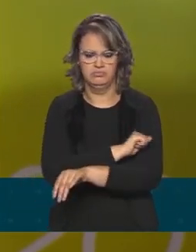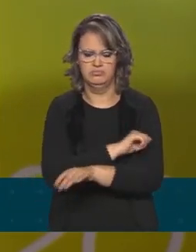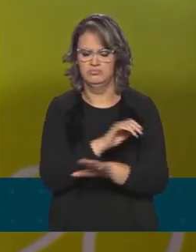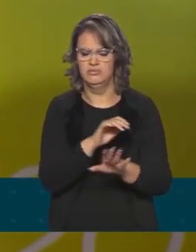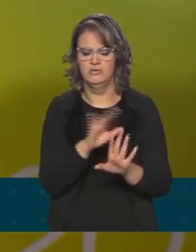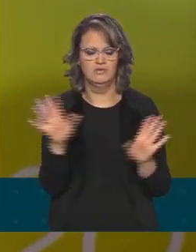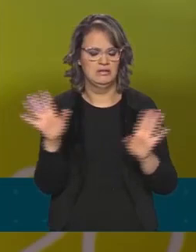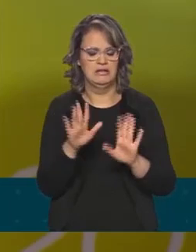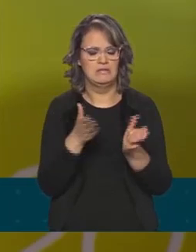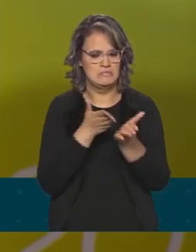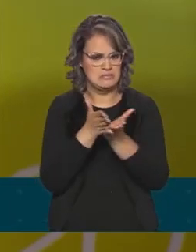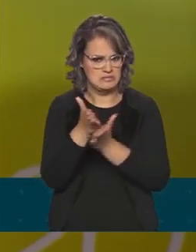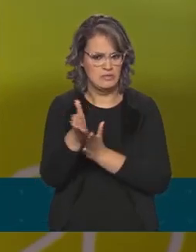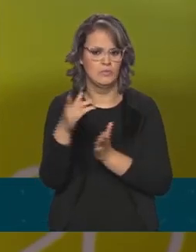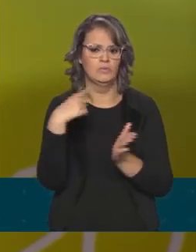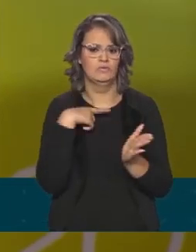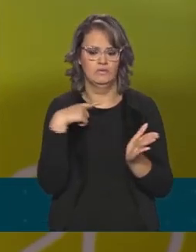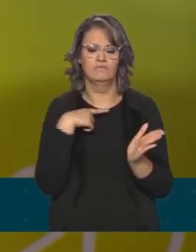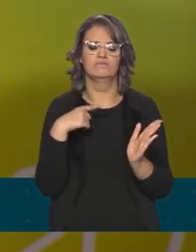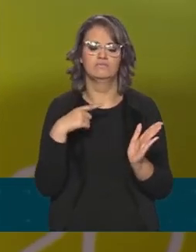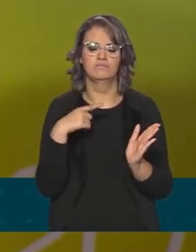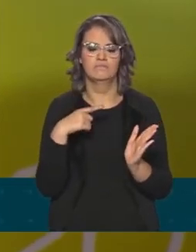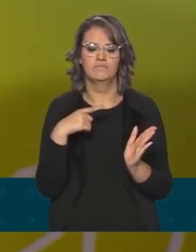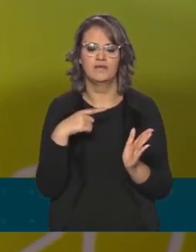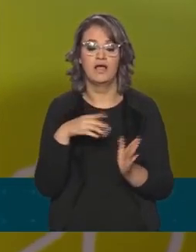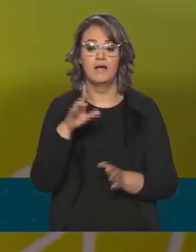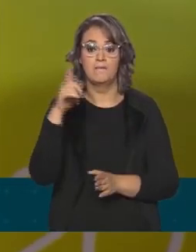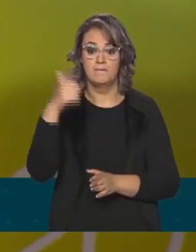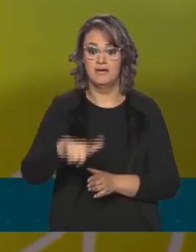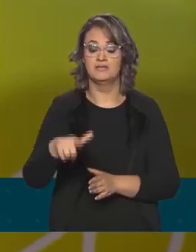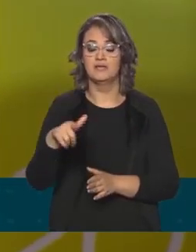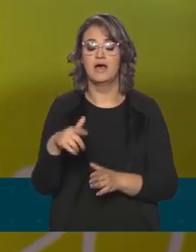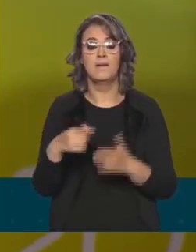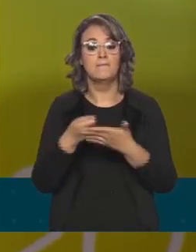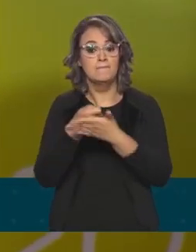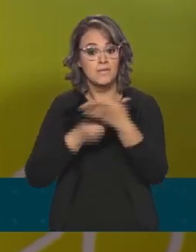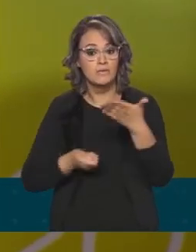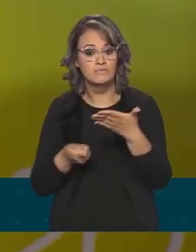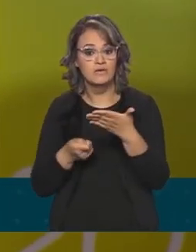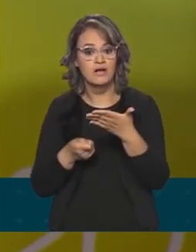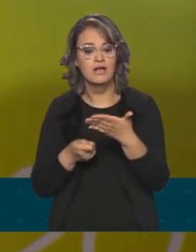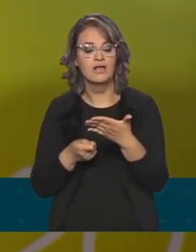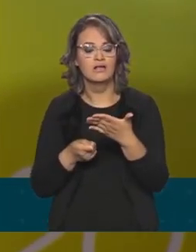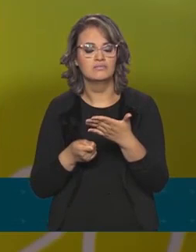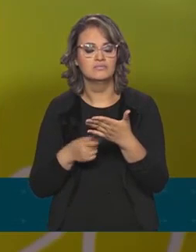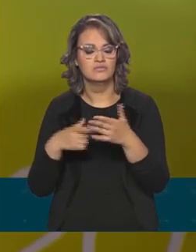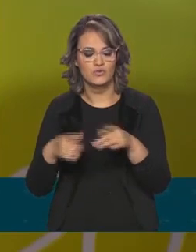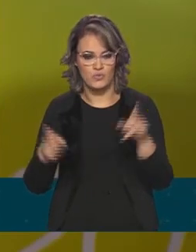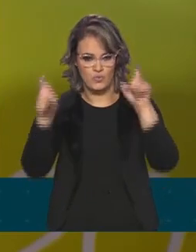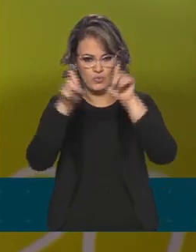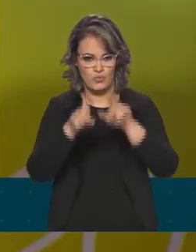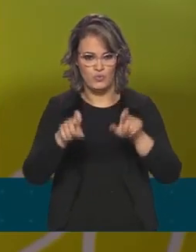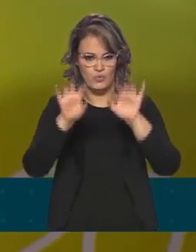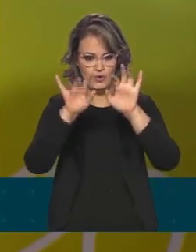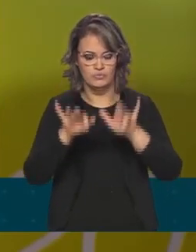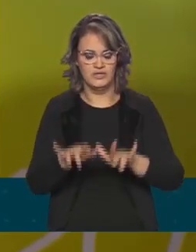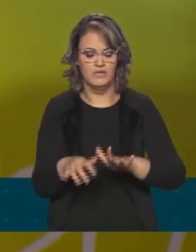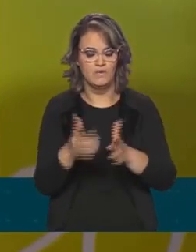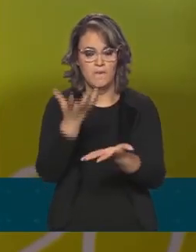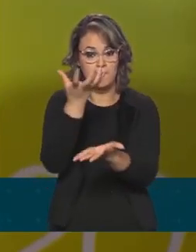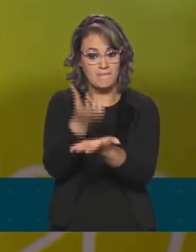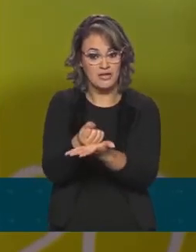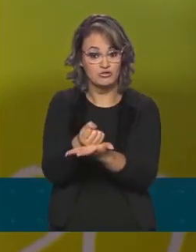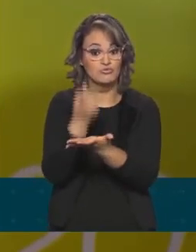lisura do certame. Importante ressaltar que a prova foi colocada nos computadores, foi baixada aos computadores